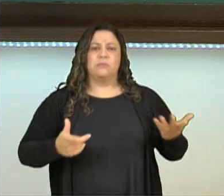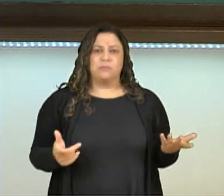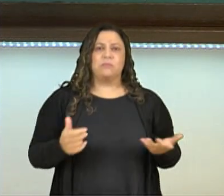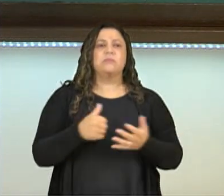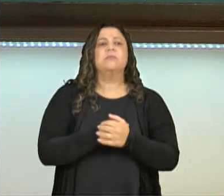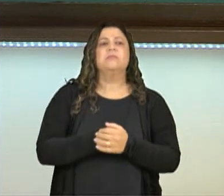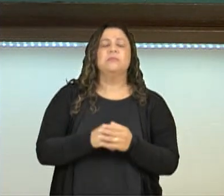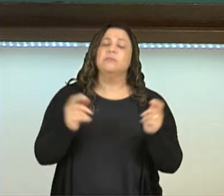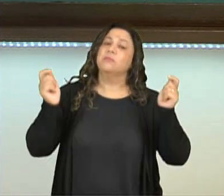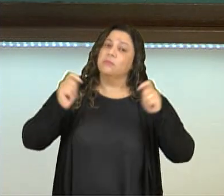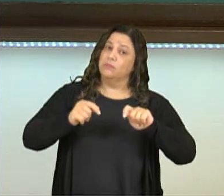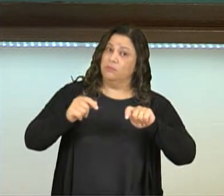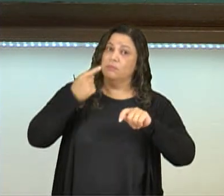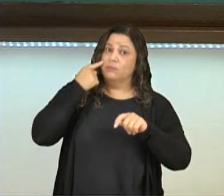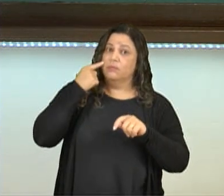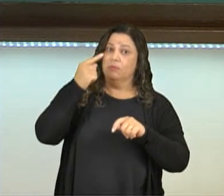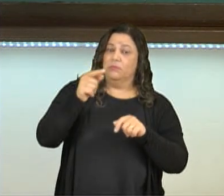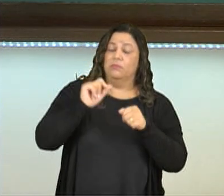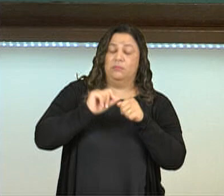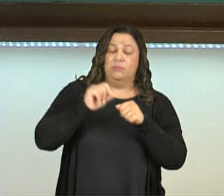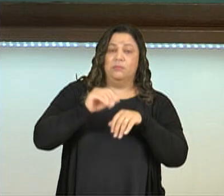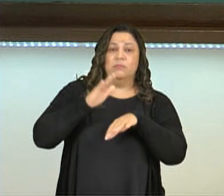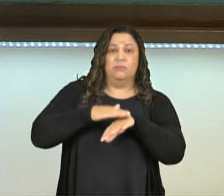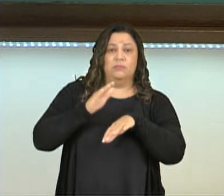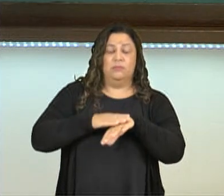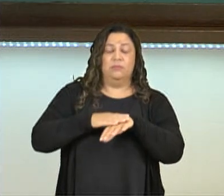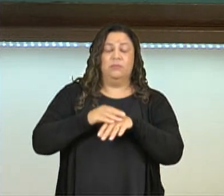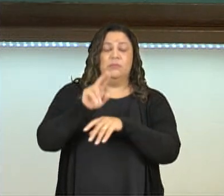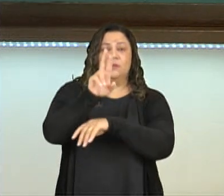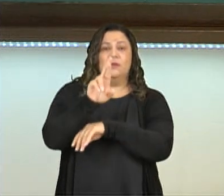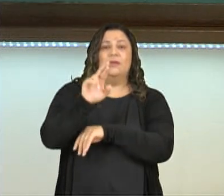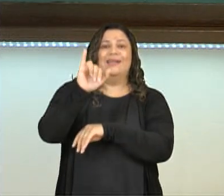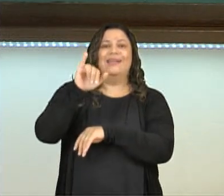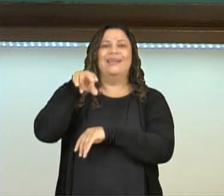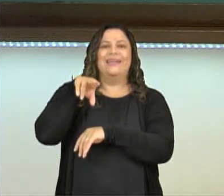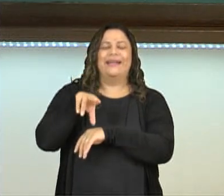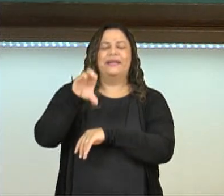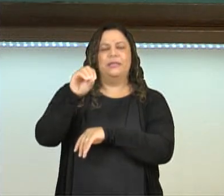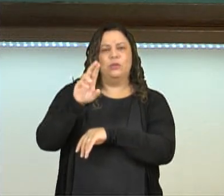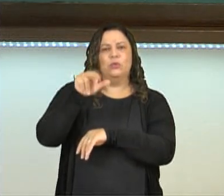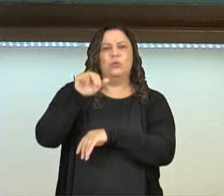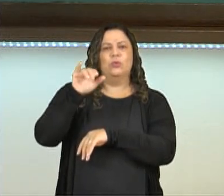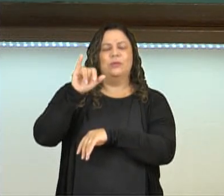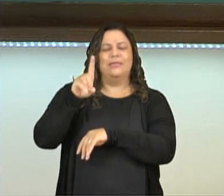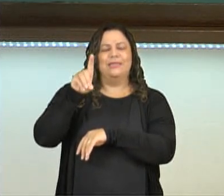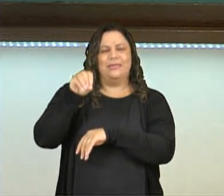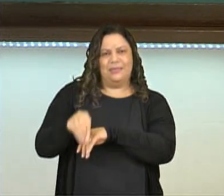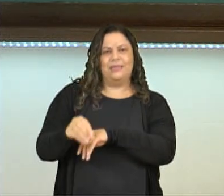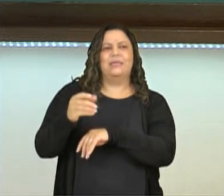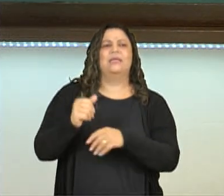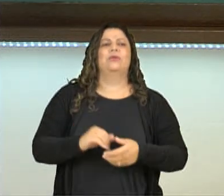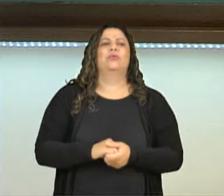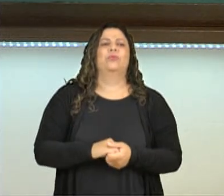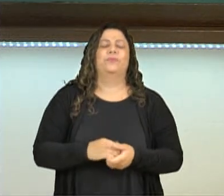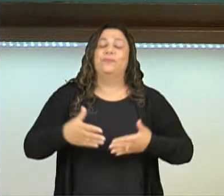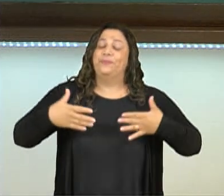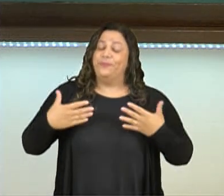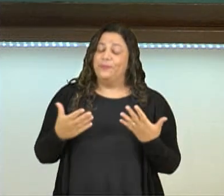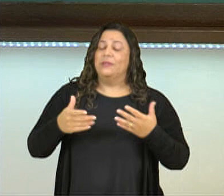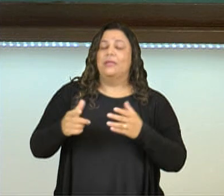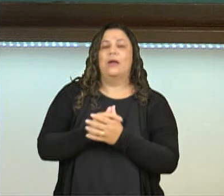de saída foi feito pelo Reino Unido e deu-se o nome de Brexit, entre onde